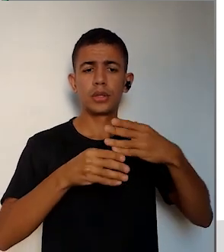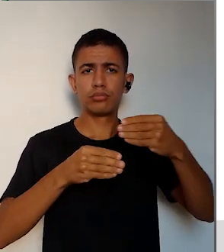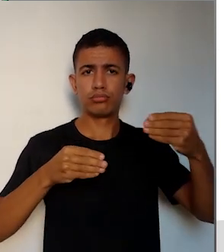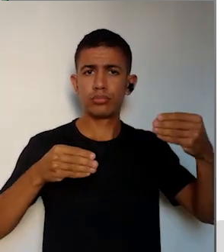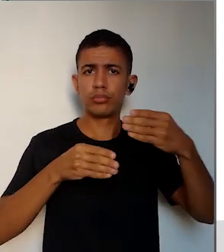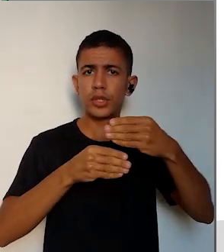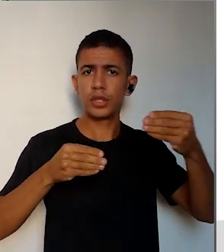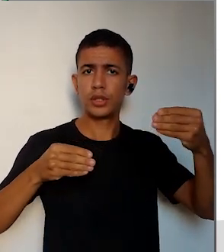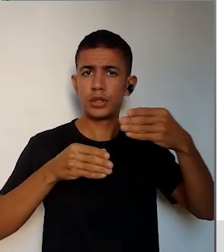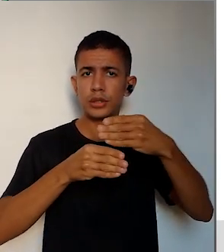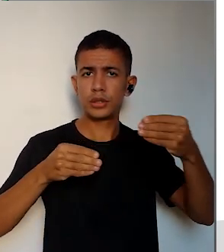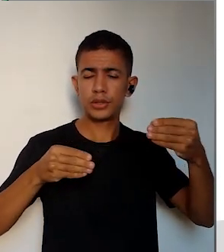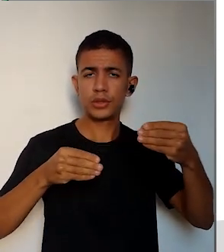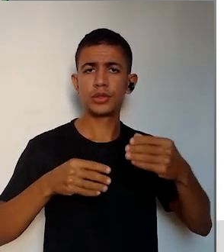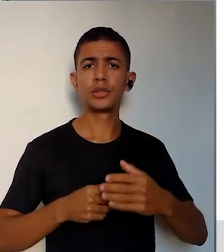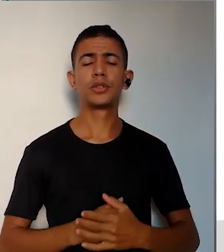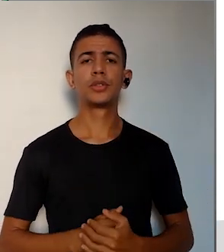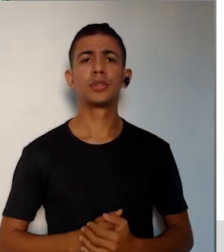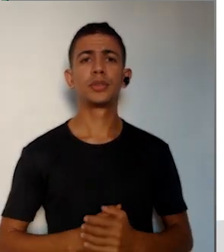elastina,